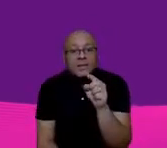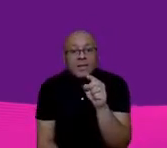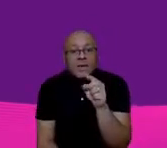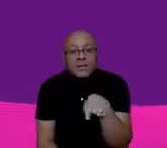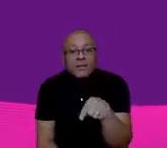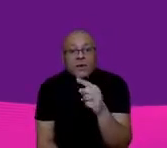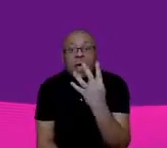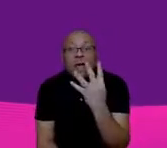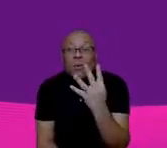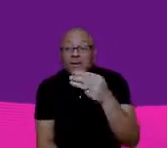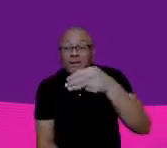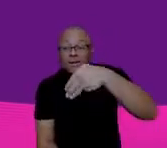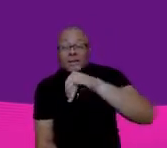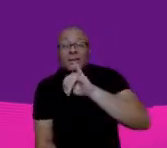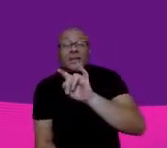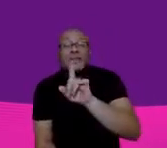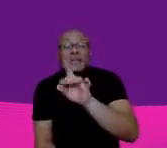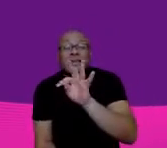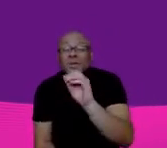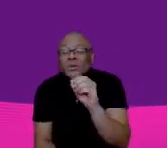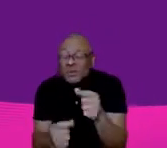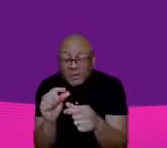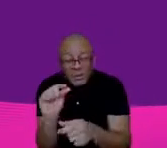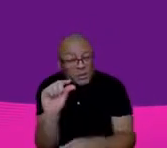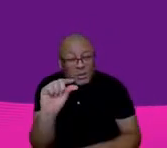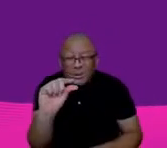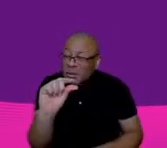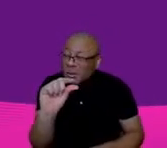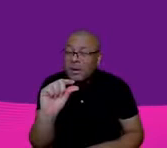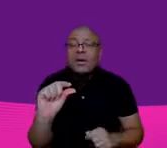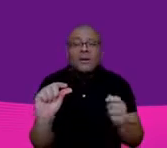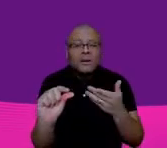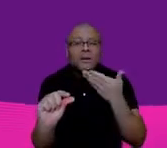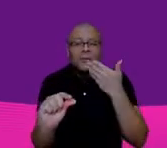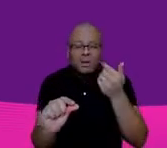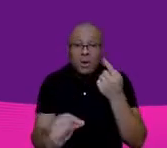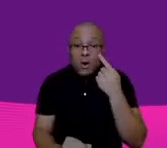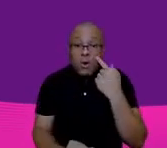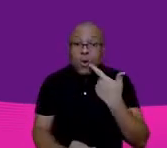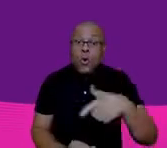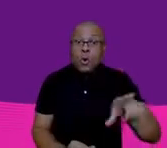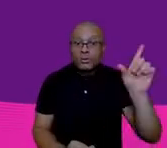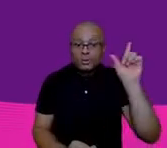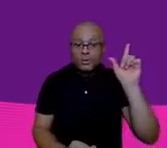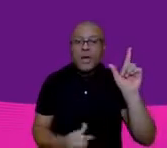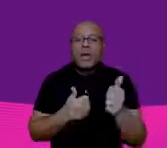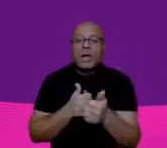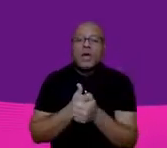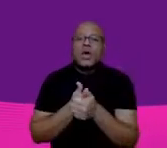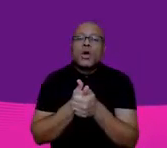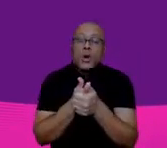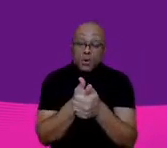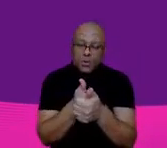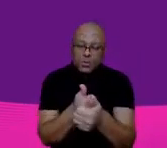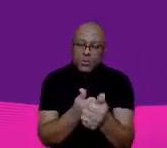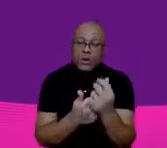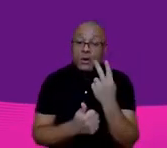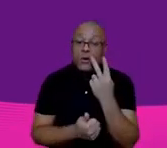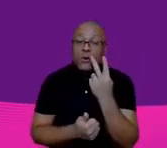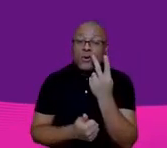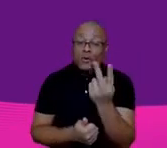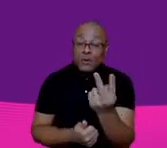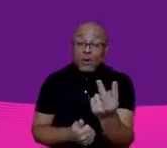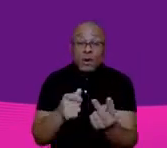diâmetro, uma região bem pequena, mas é bem, bem eficaz. Aqui é um paciente que eu acompanho no consultório, só para vocês verem, um paciente com tremor